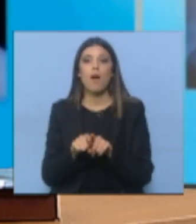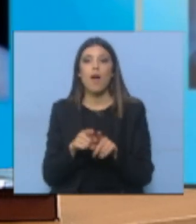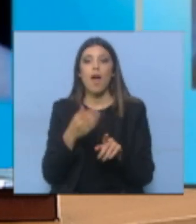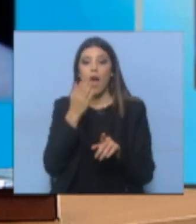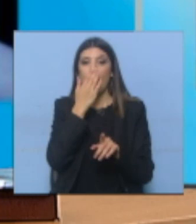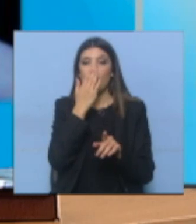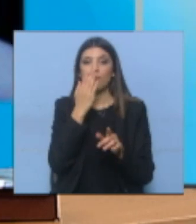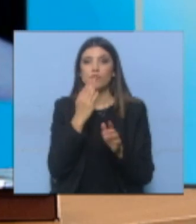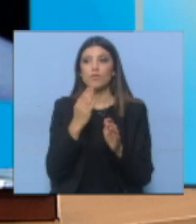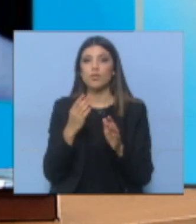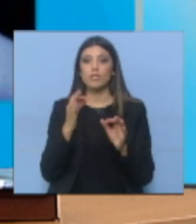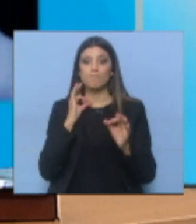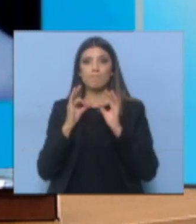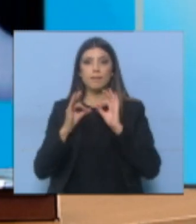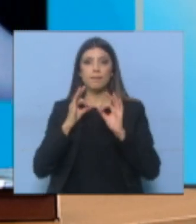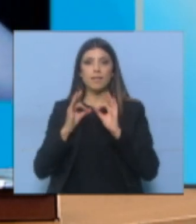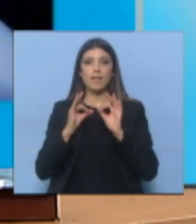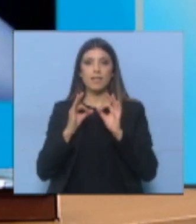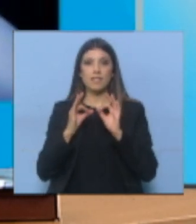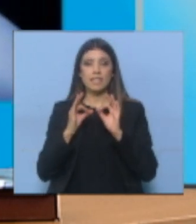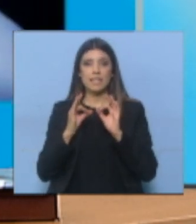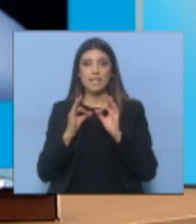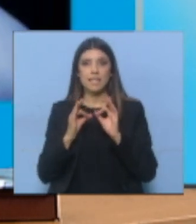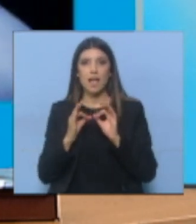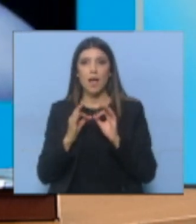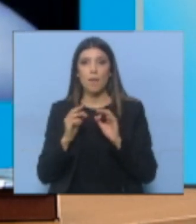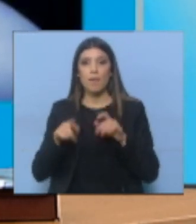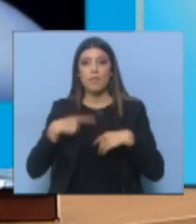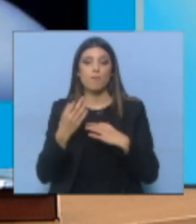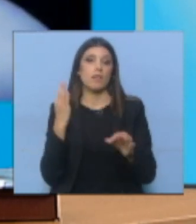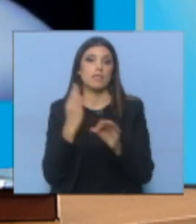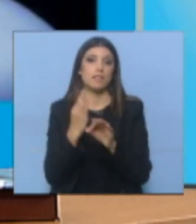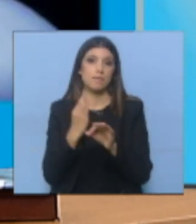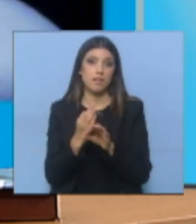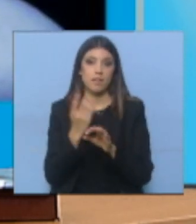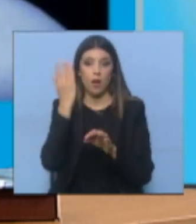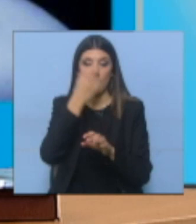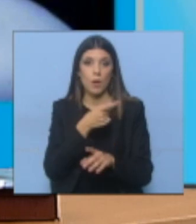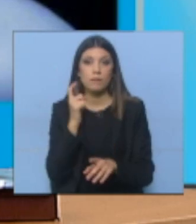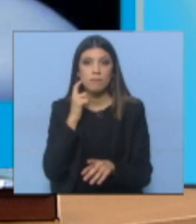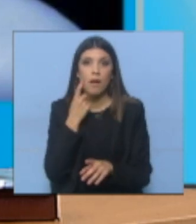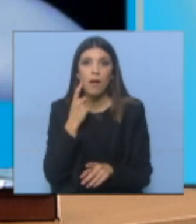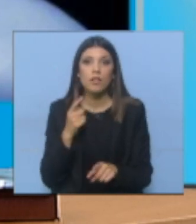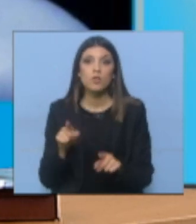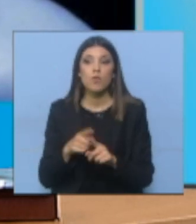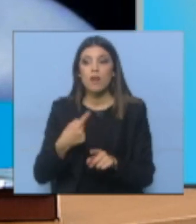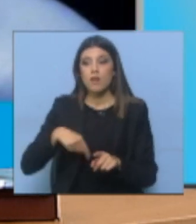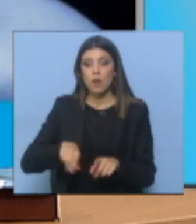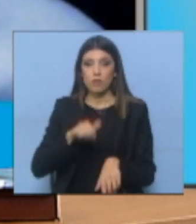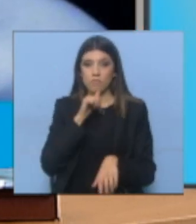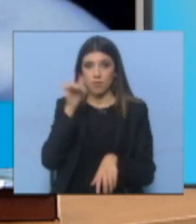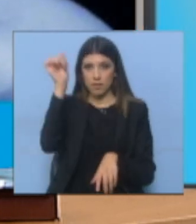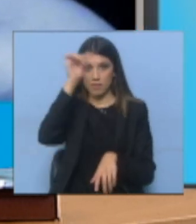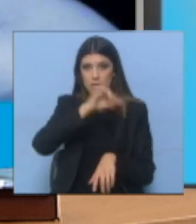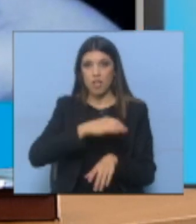de preparação dos catecúmenos eleitos para a celebração dos sacramentos da iniciação cristã na noite de Páscoa. E nós, que já somos batizados,